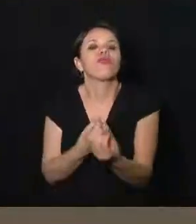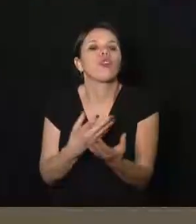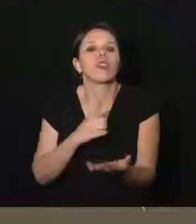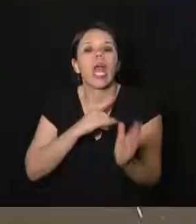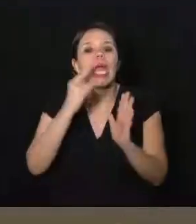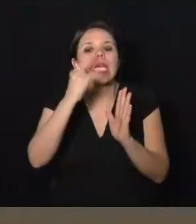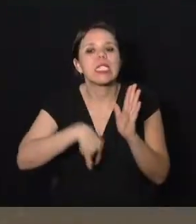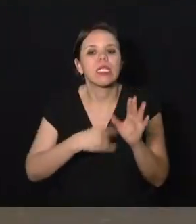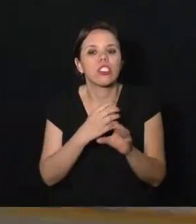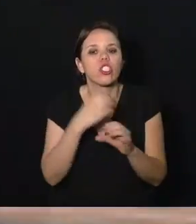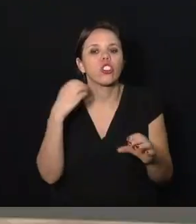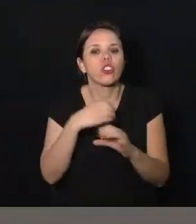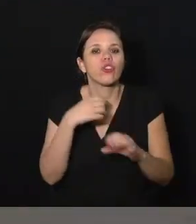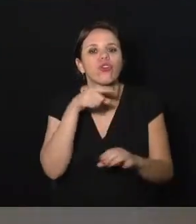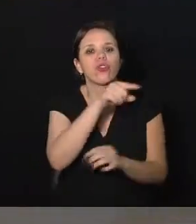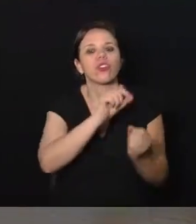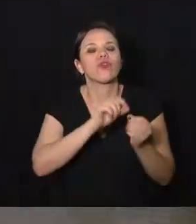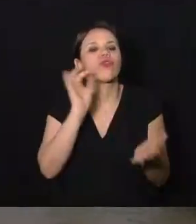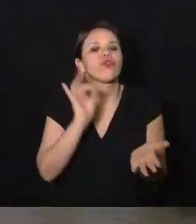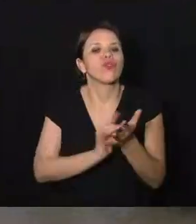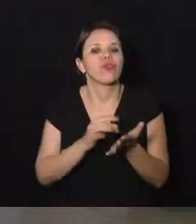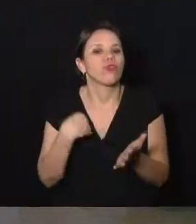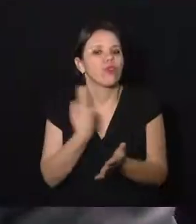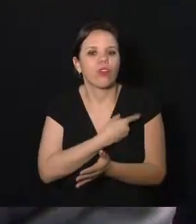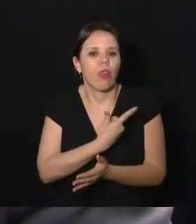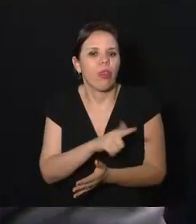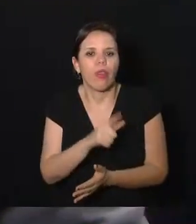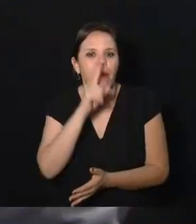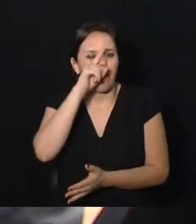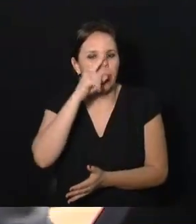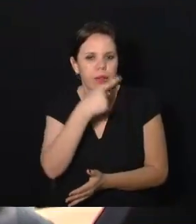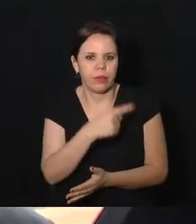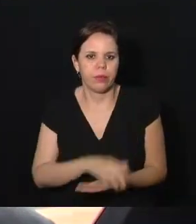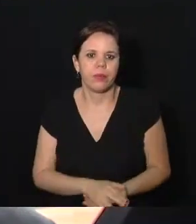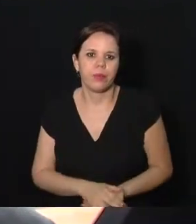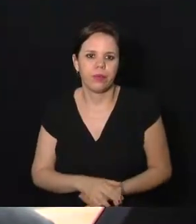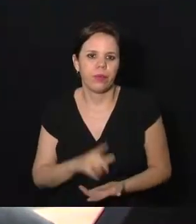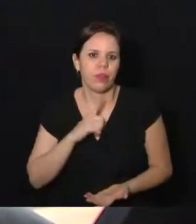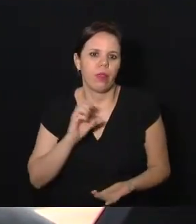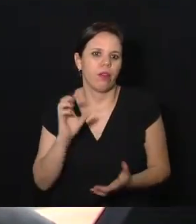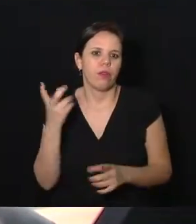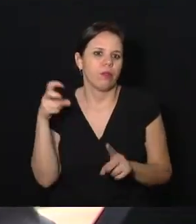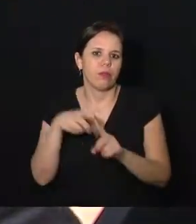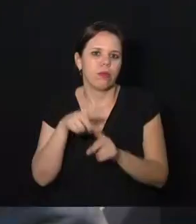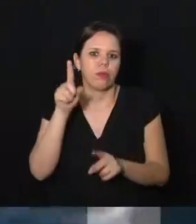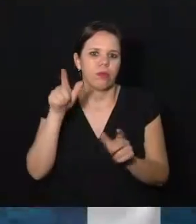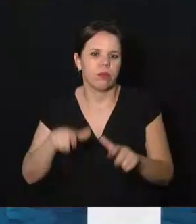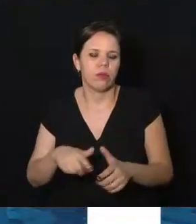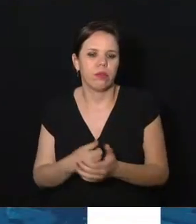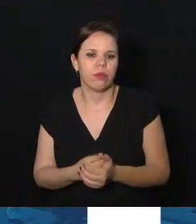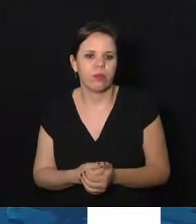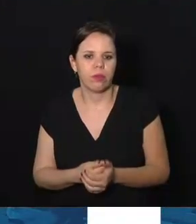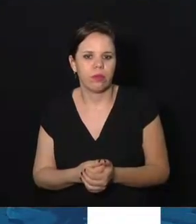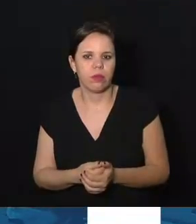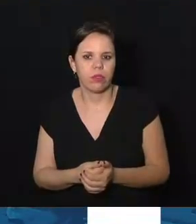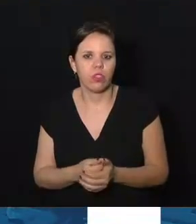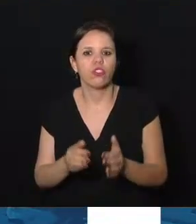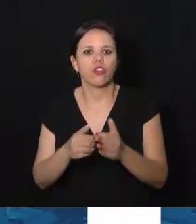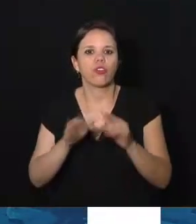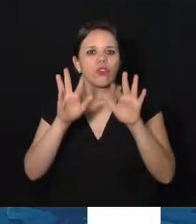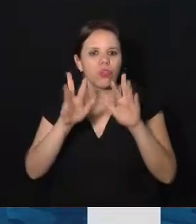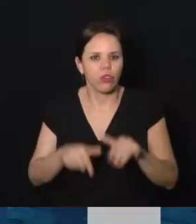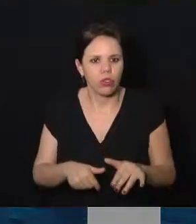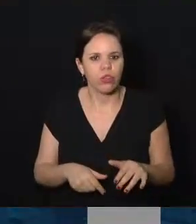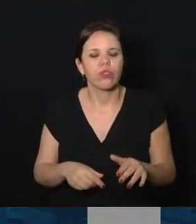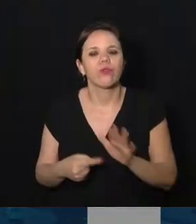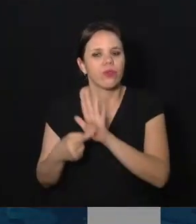de engenharia que está sendo realizado para a gente não correr esse risco, né, de ter um acidente naquele local. O requerimento foi apresentado durante